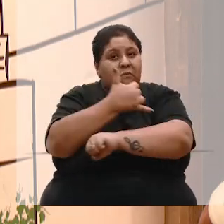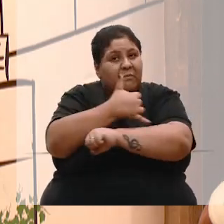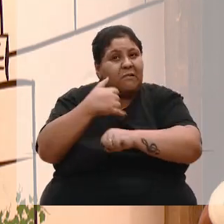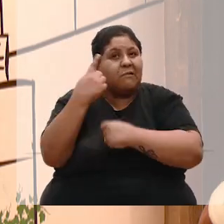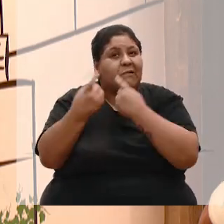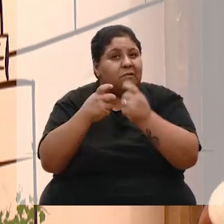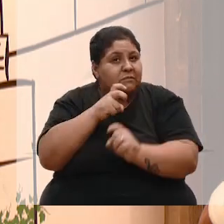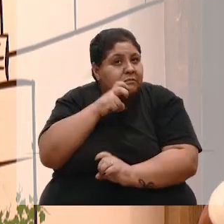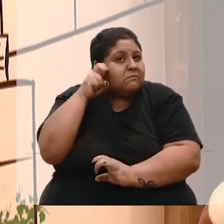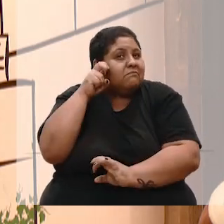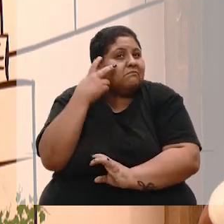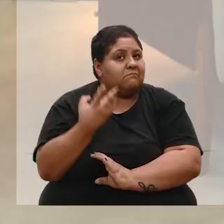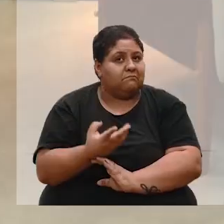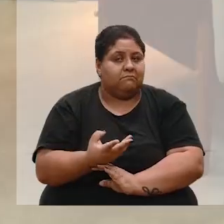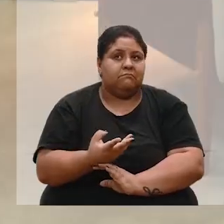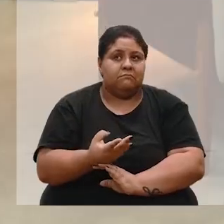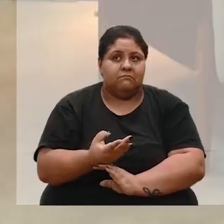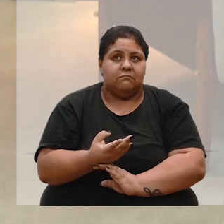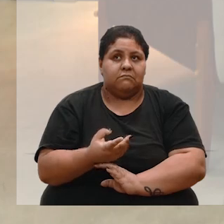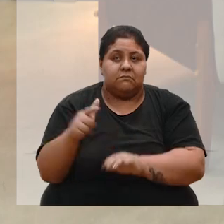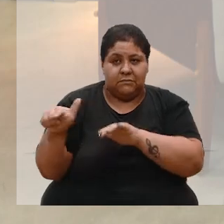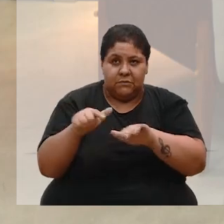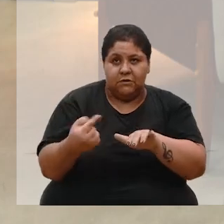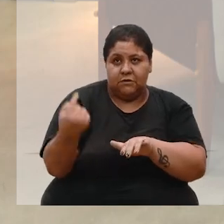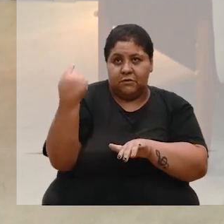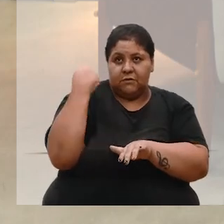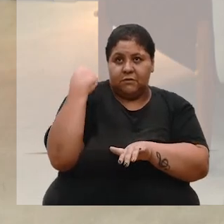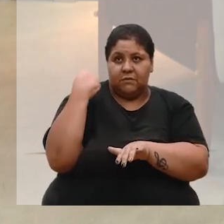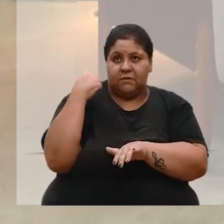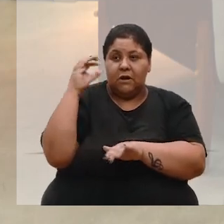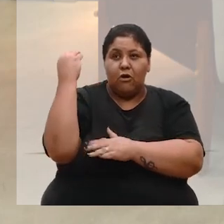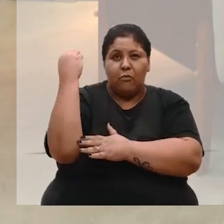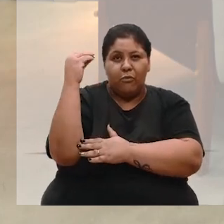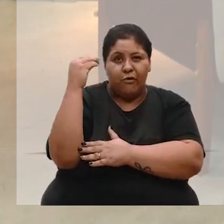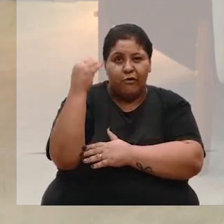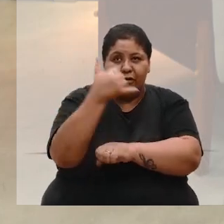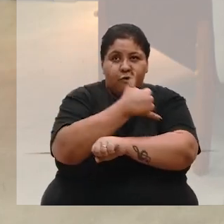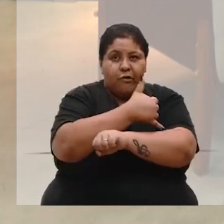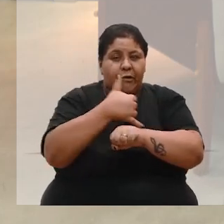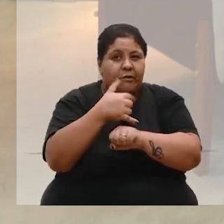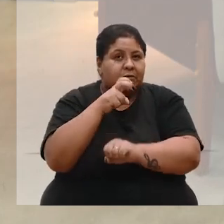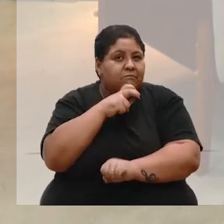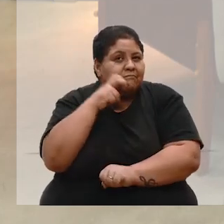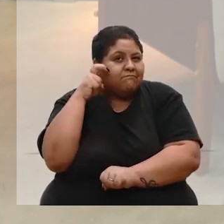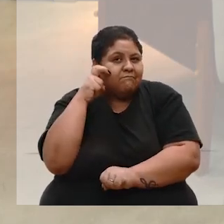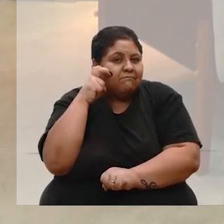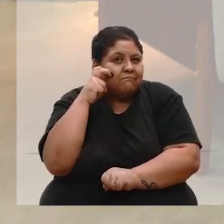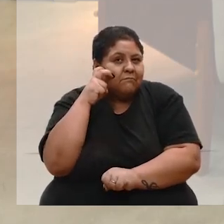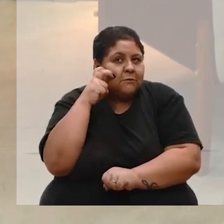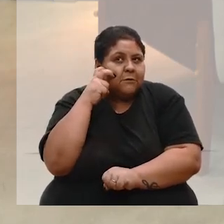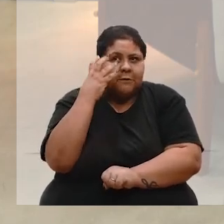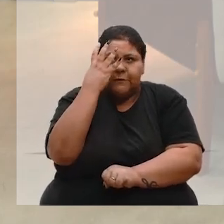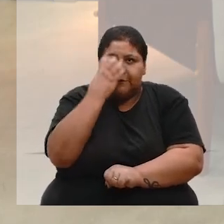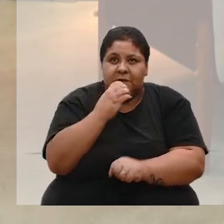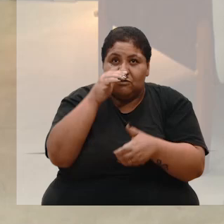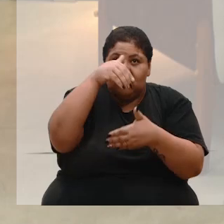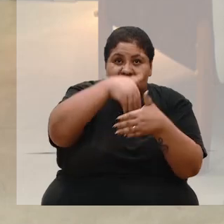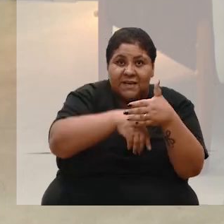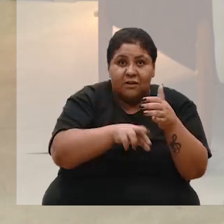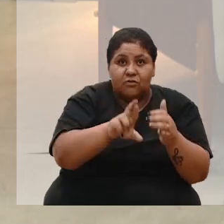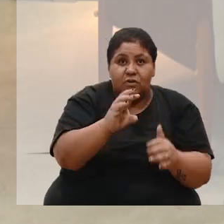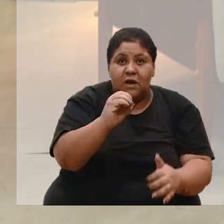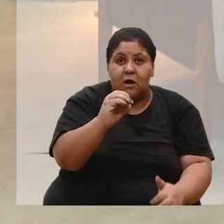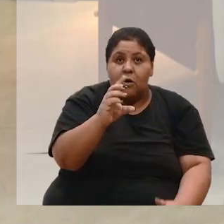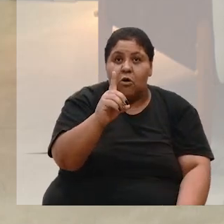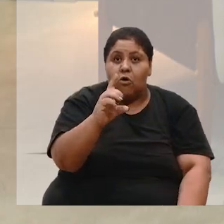alguns constrangimentos. Semana passada, eu indo para Porto Alegre, passei um constrangimento muito sério dentro da rodoviária.